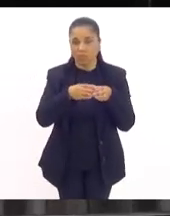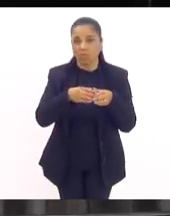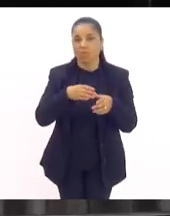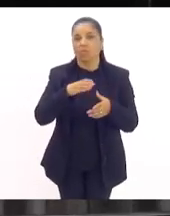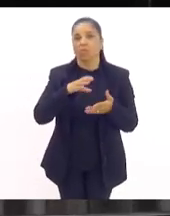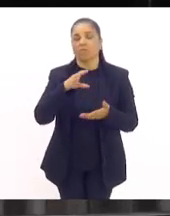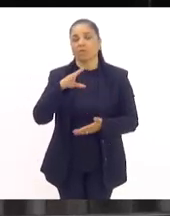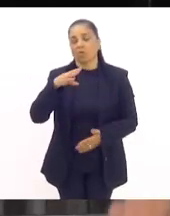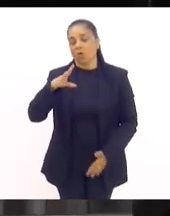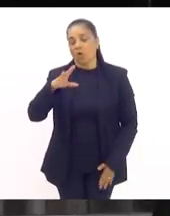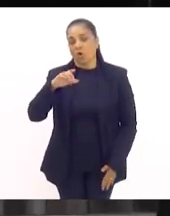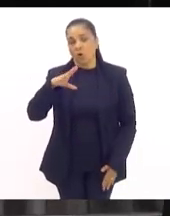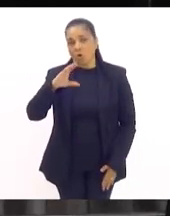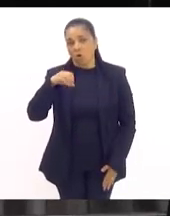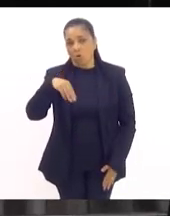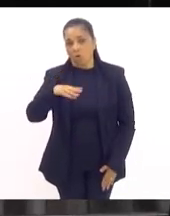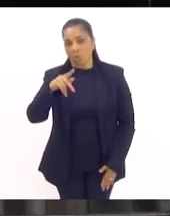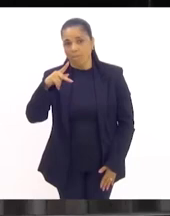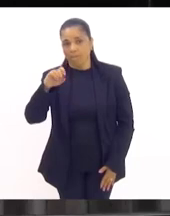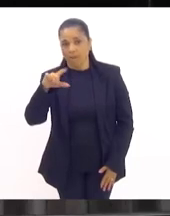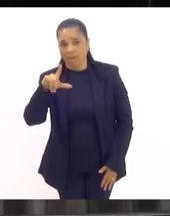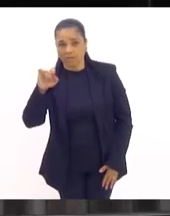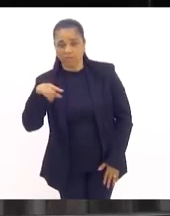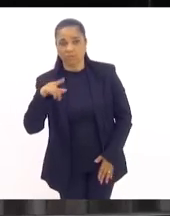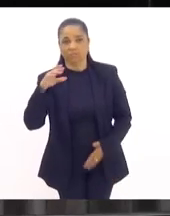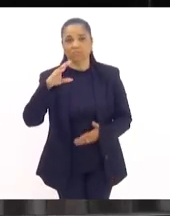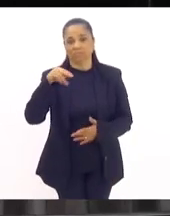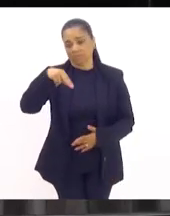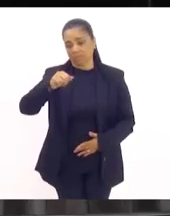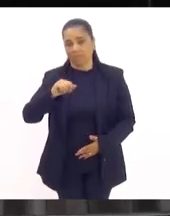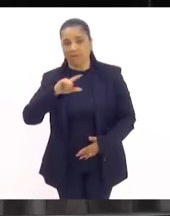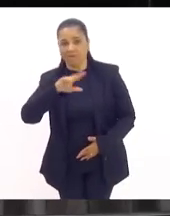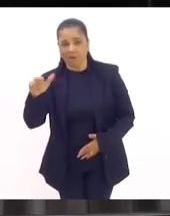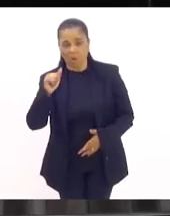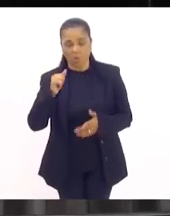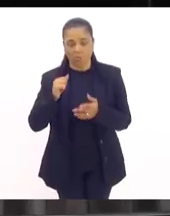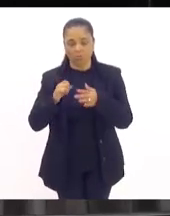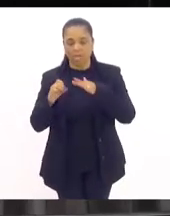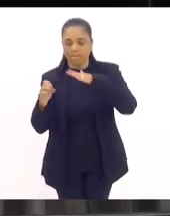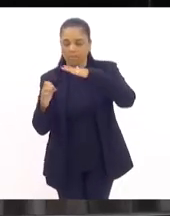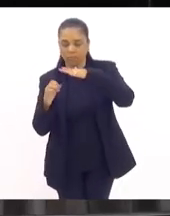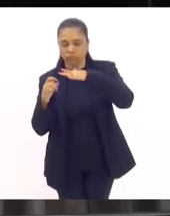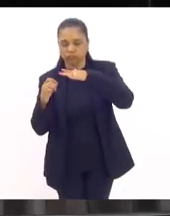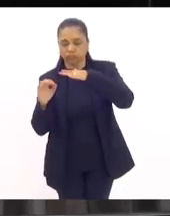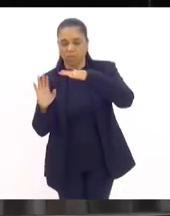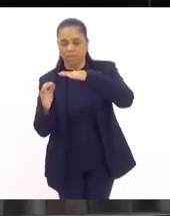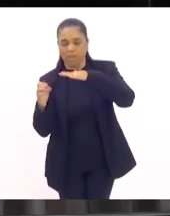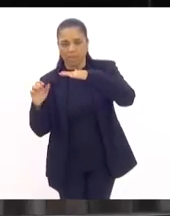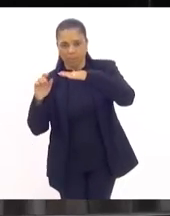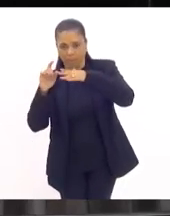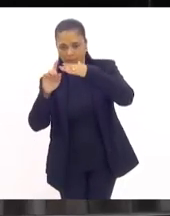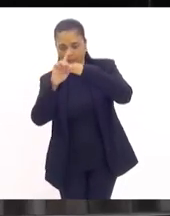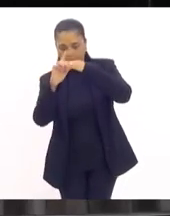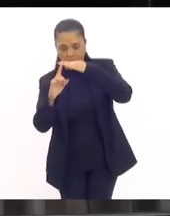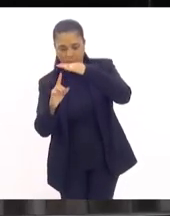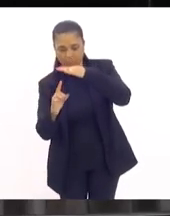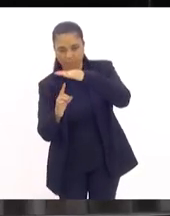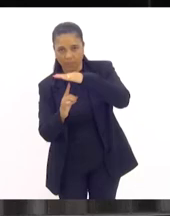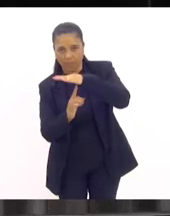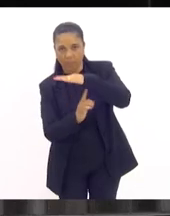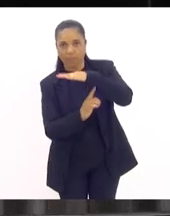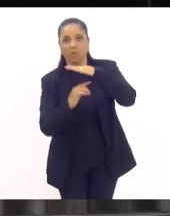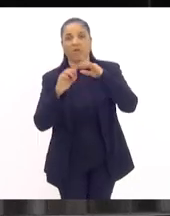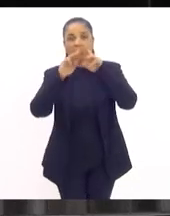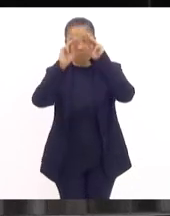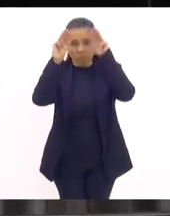Itaguaí para conferir os avanços no programa de desenvolvimento de submarinos. Ele visitou obras de restauração no Museu